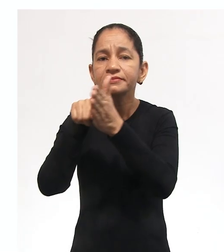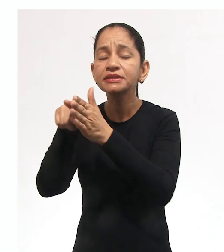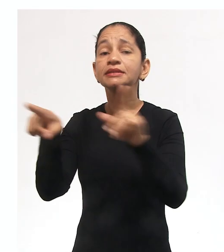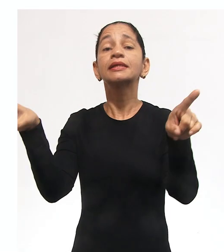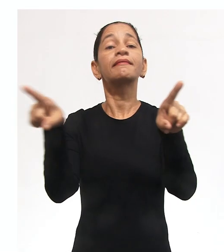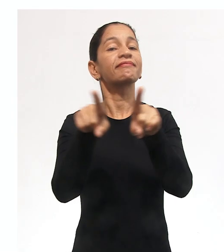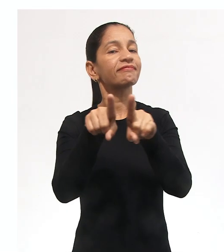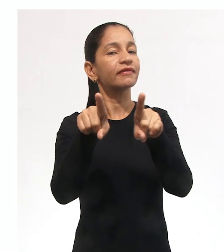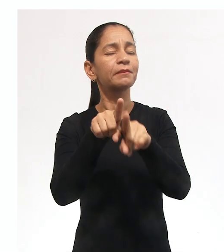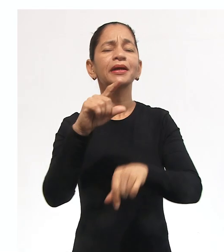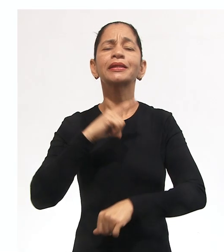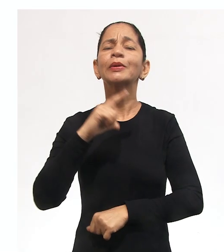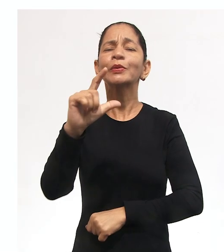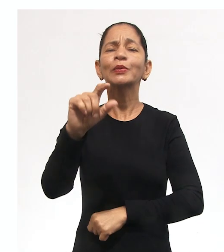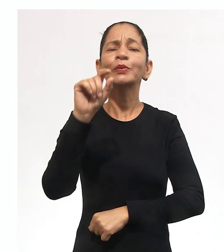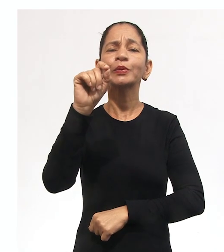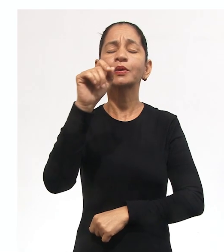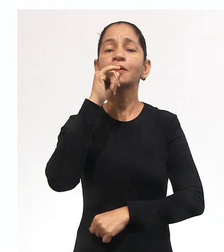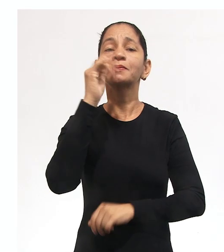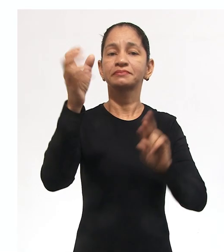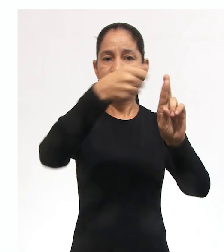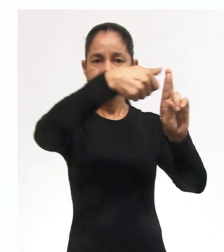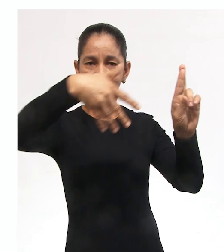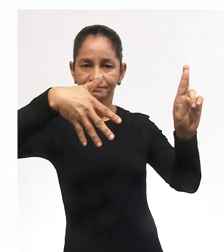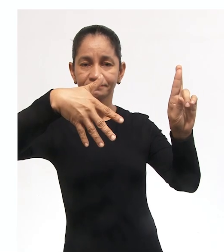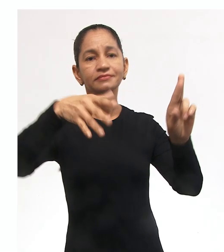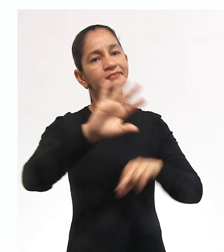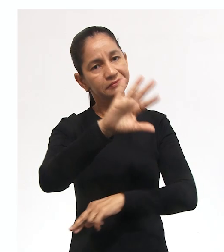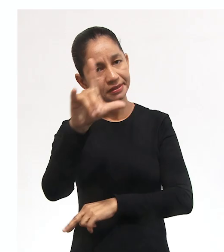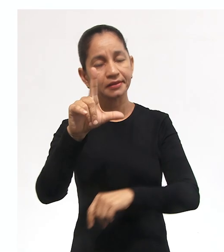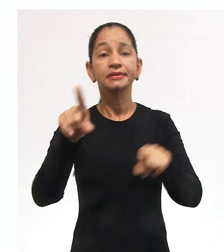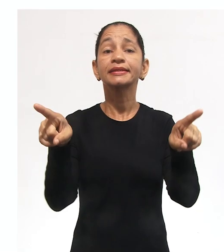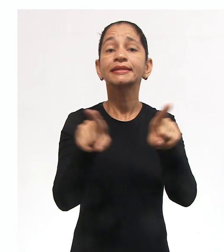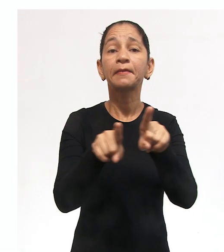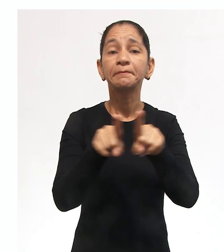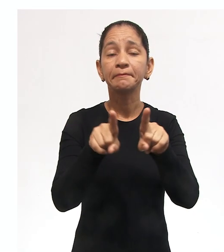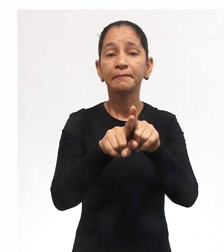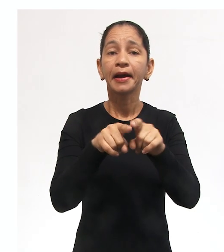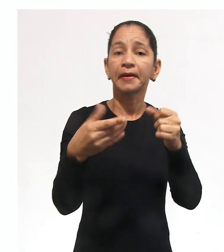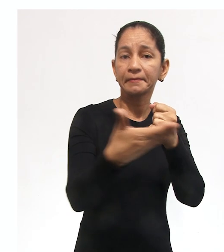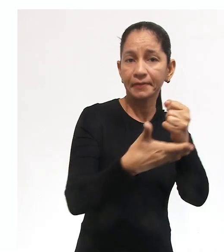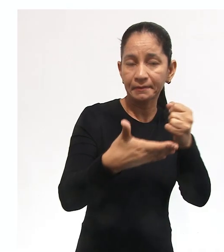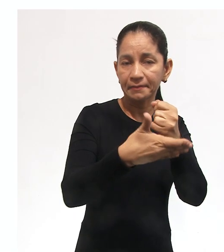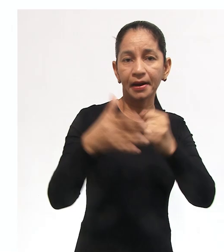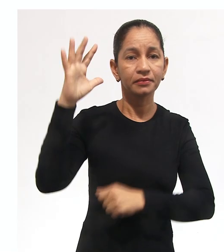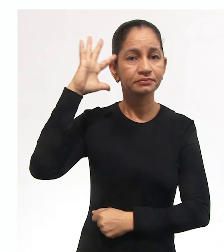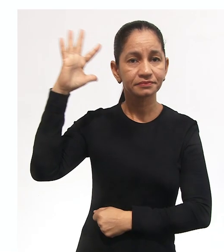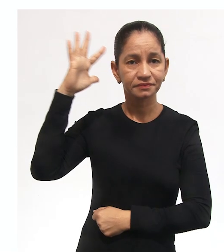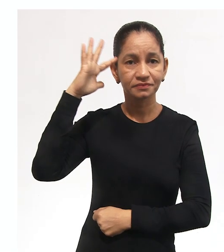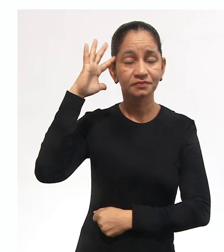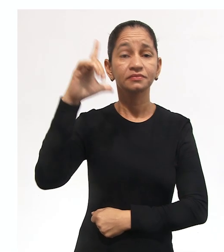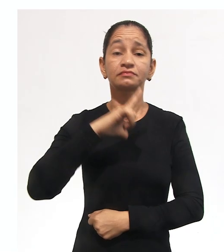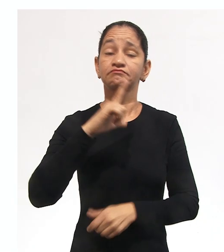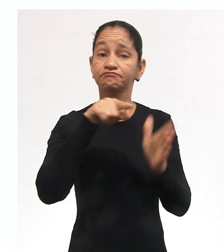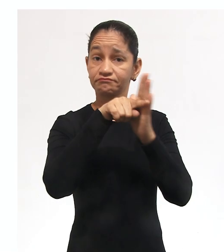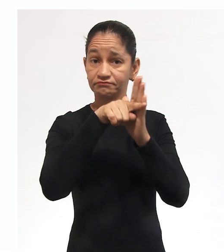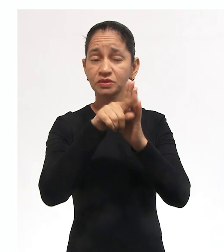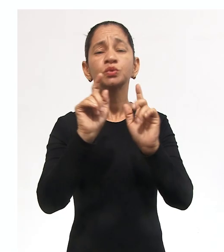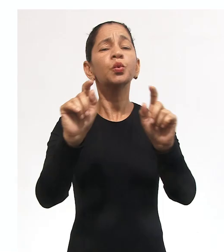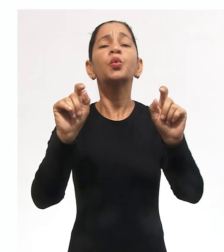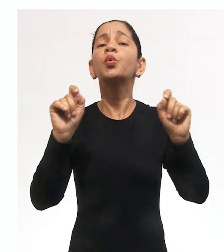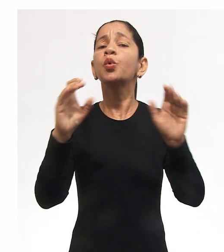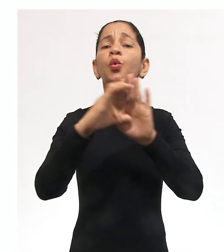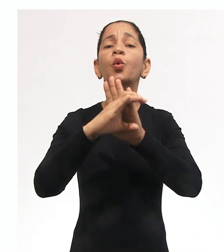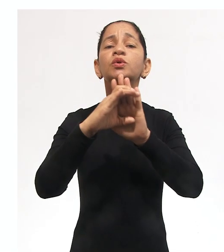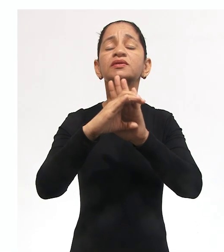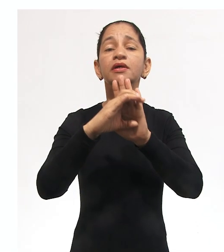também deve ter um referencial teórico, né? Ou também chamado de fundamentação teórica. O que é isso?